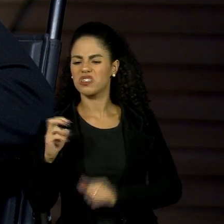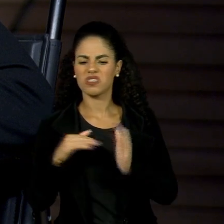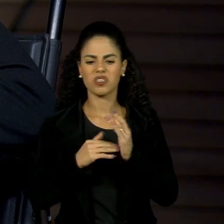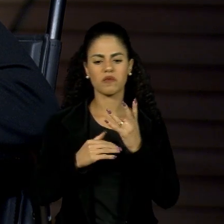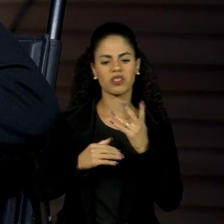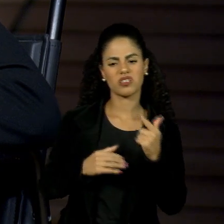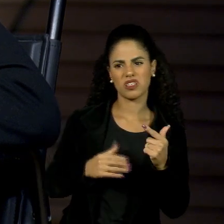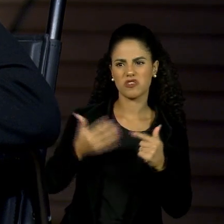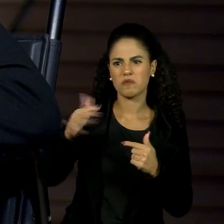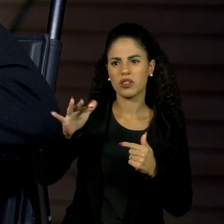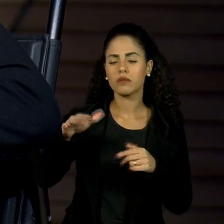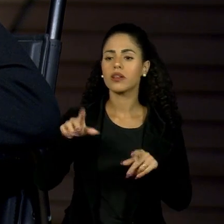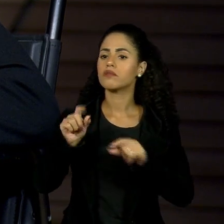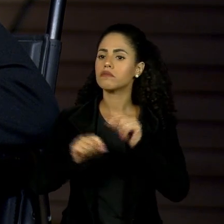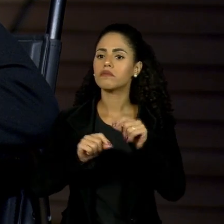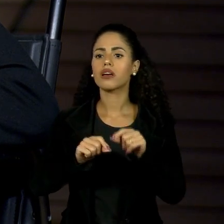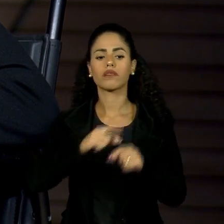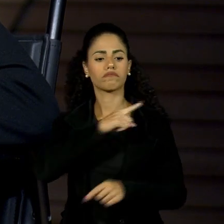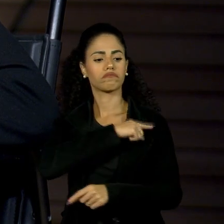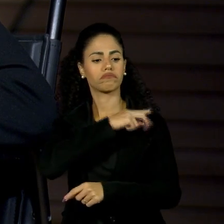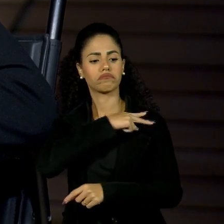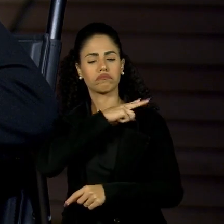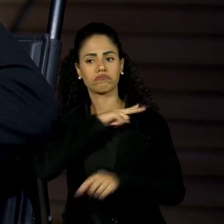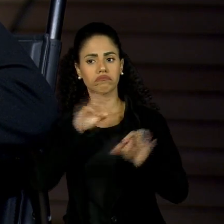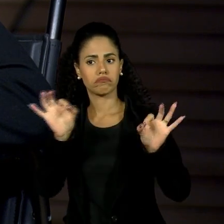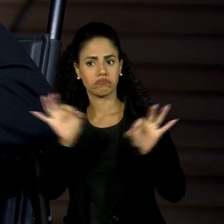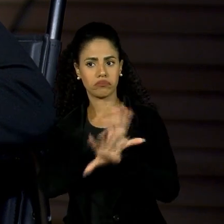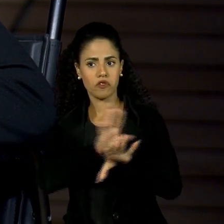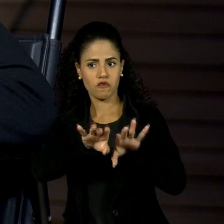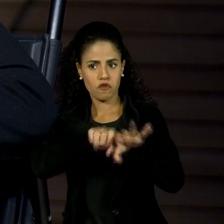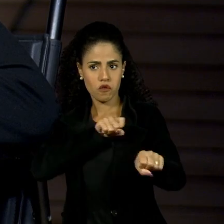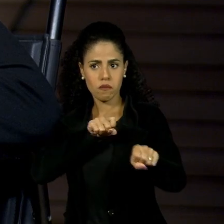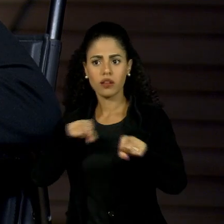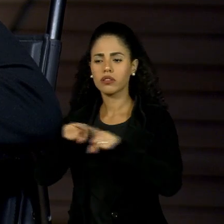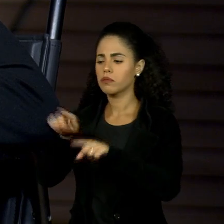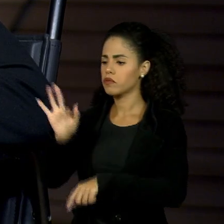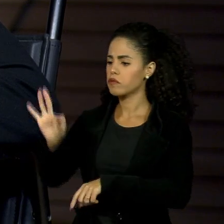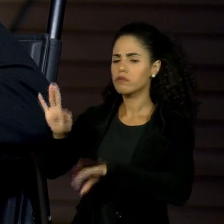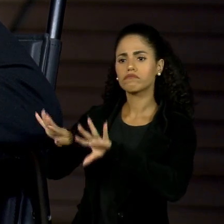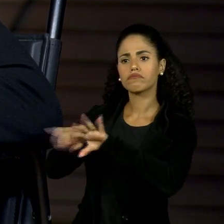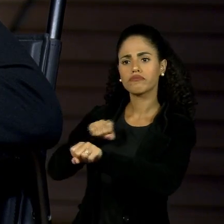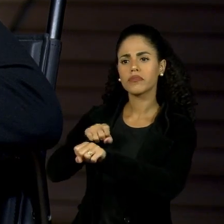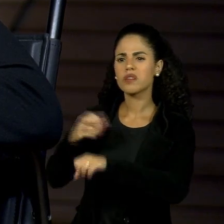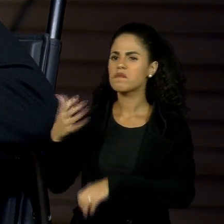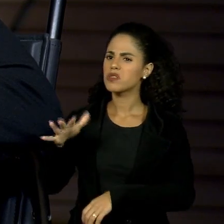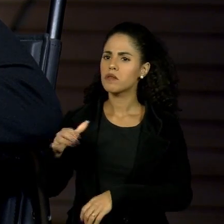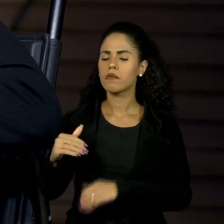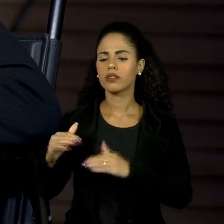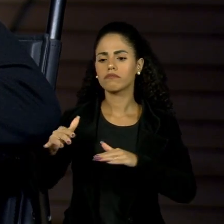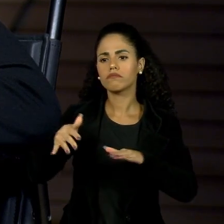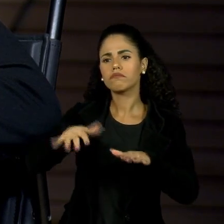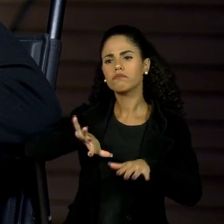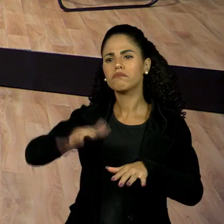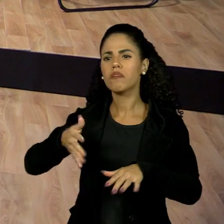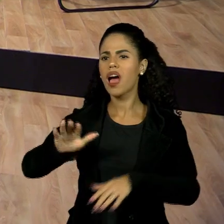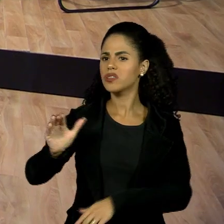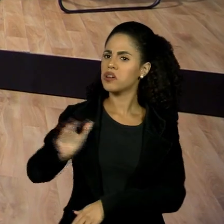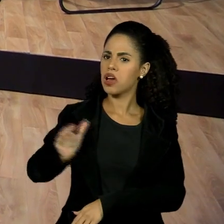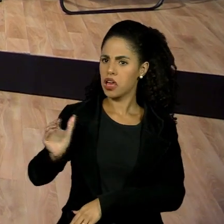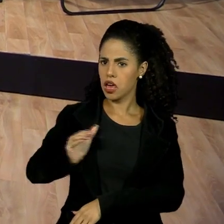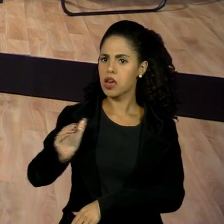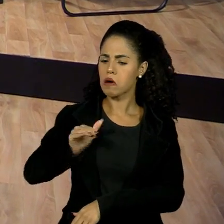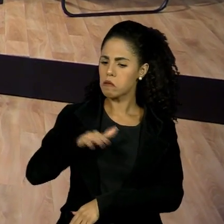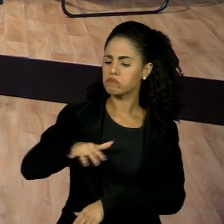ensino médio e, eventualmente, ensino superior. É um padrão de classe média alta até.